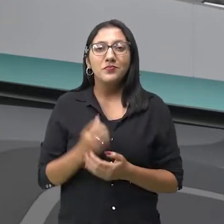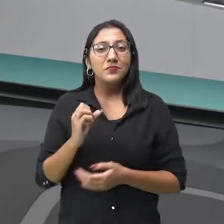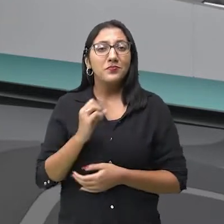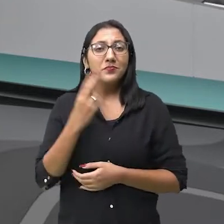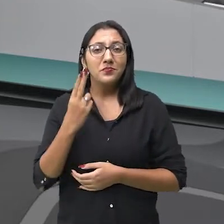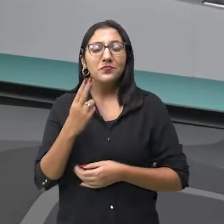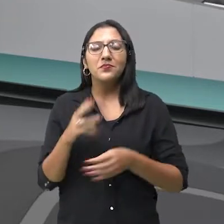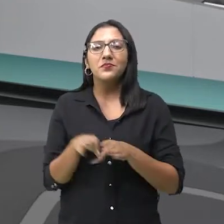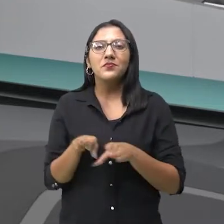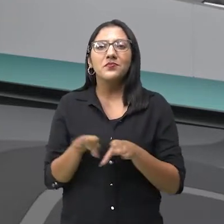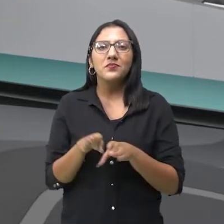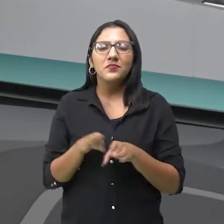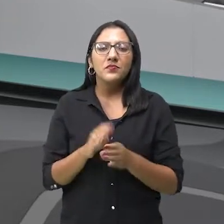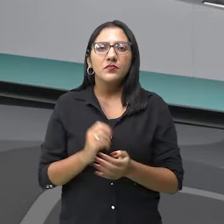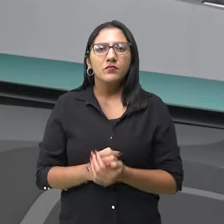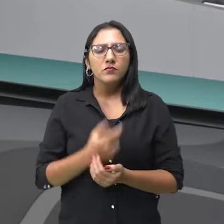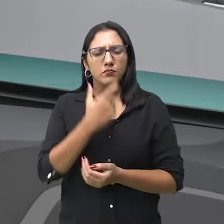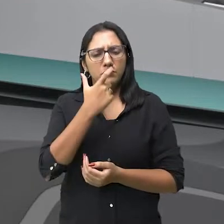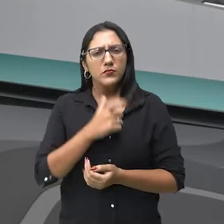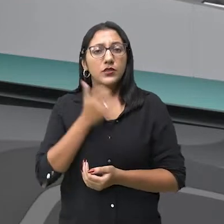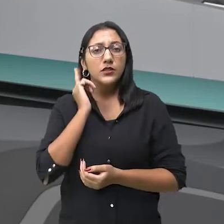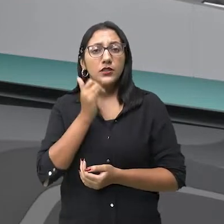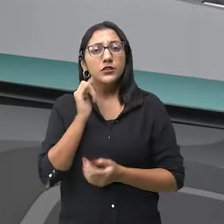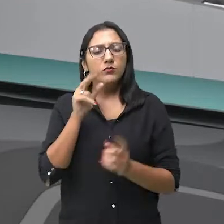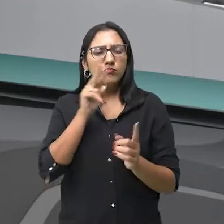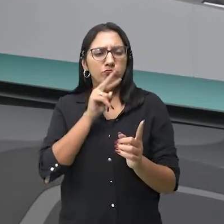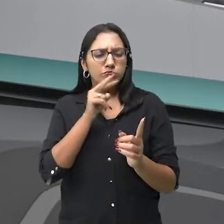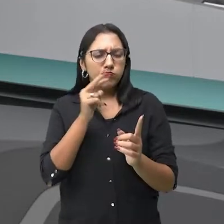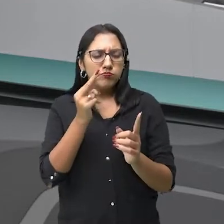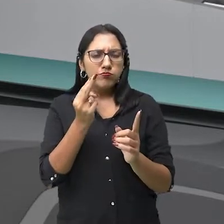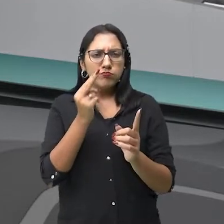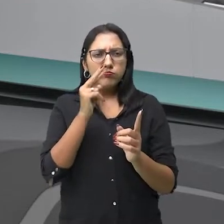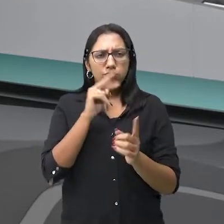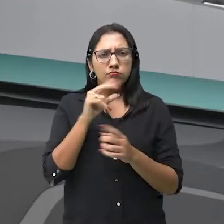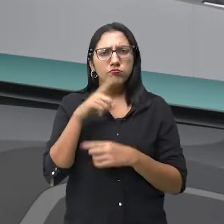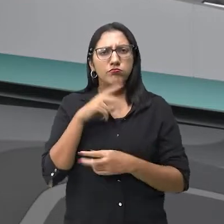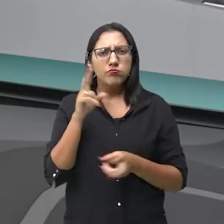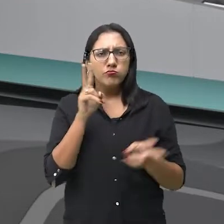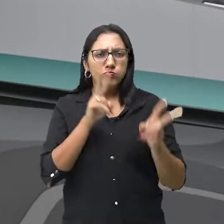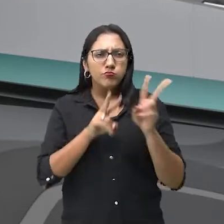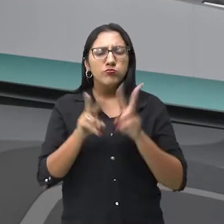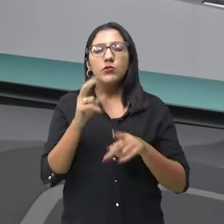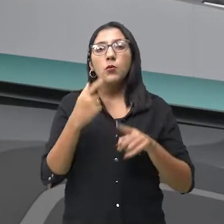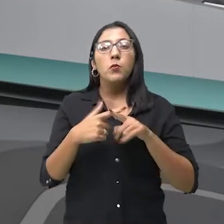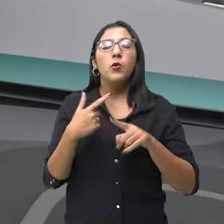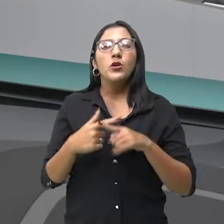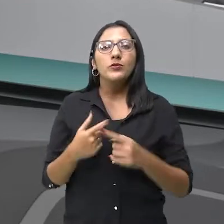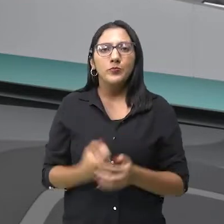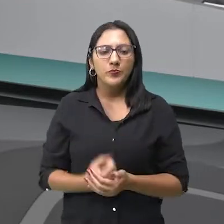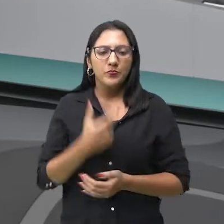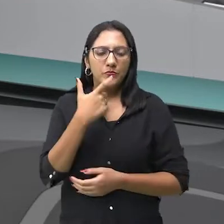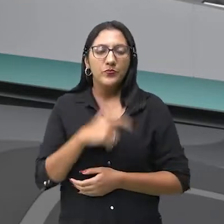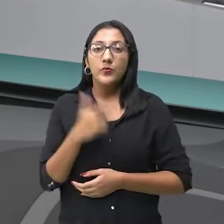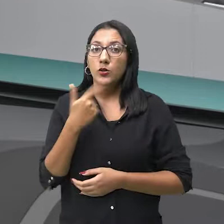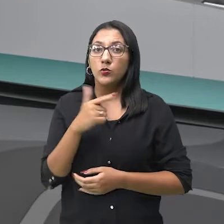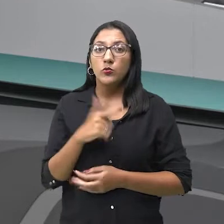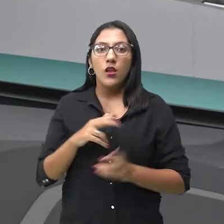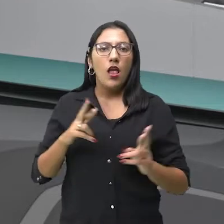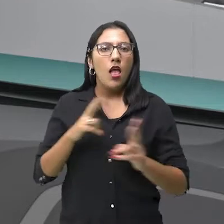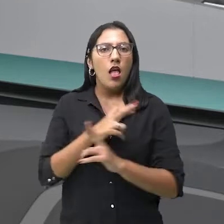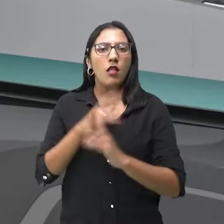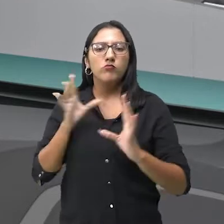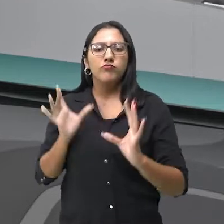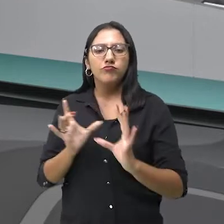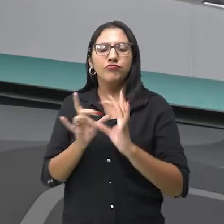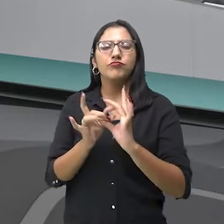ou ele pode ser um narrador observador que vai contar a história em terceira pessoa, por quê? Porque ele não participa dela